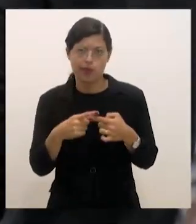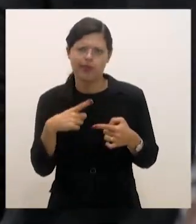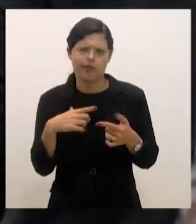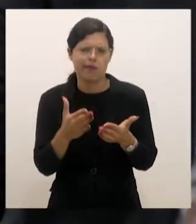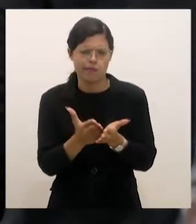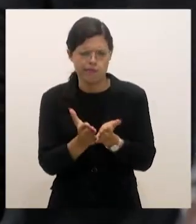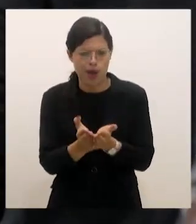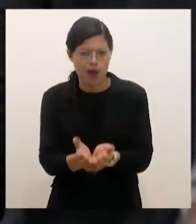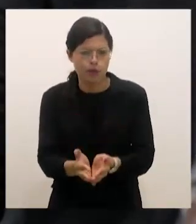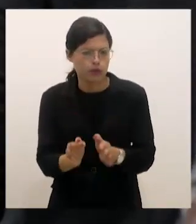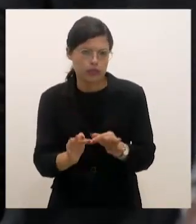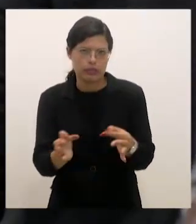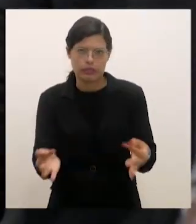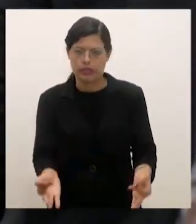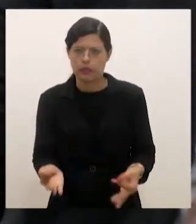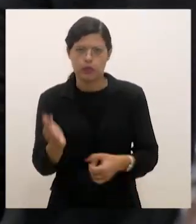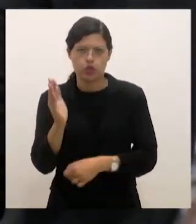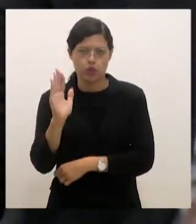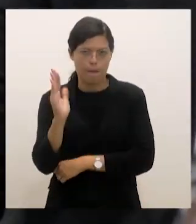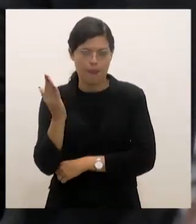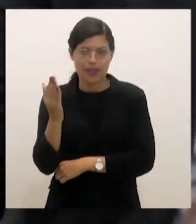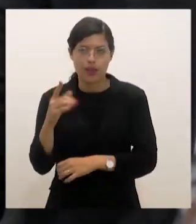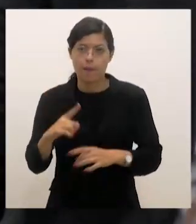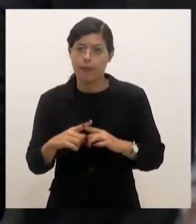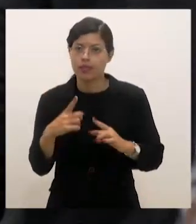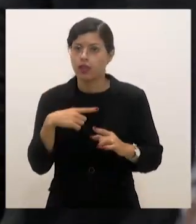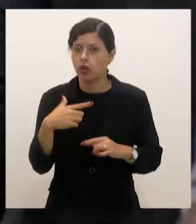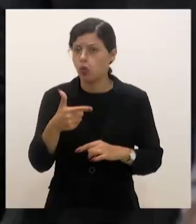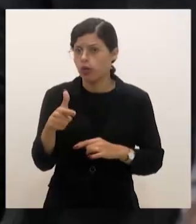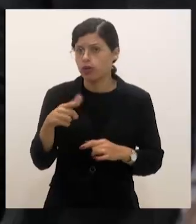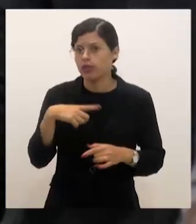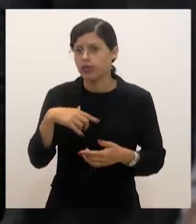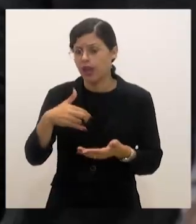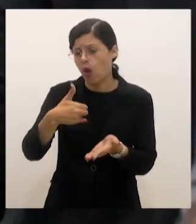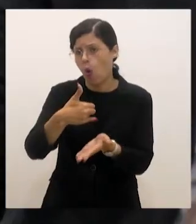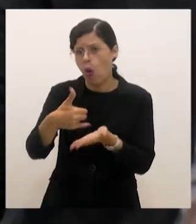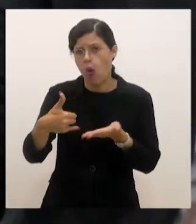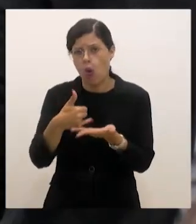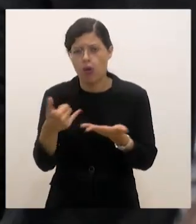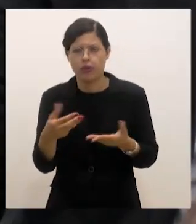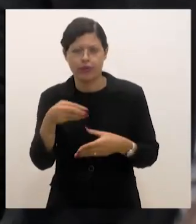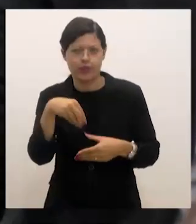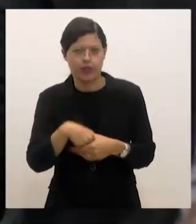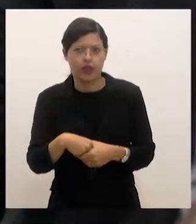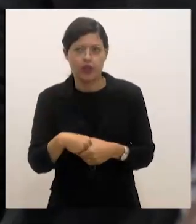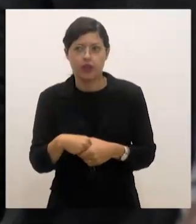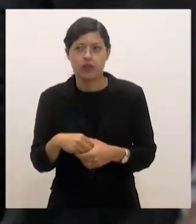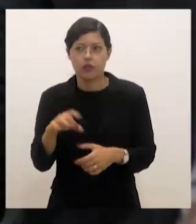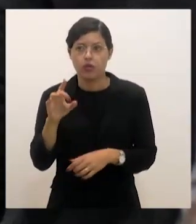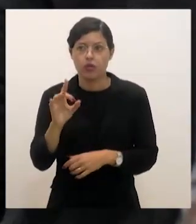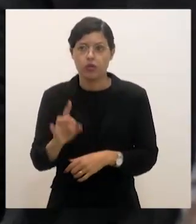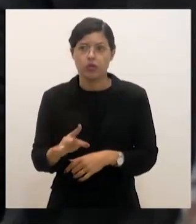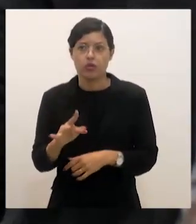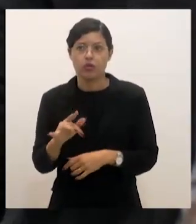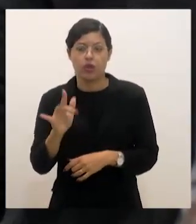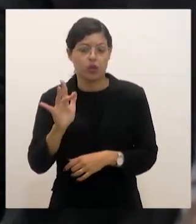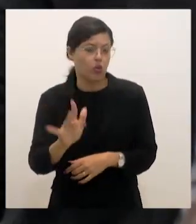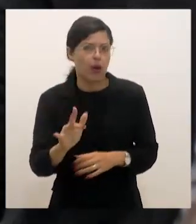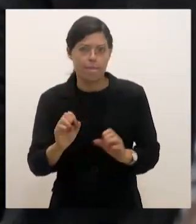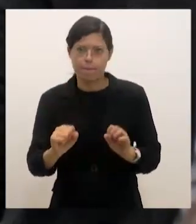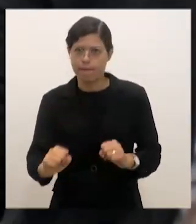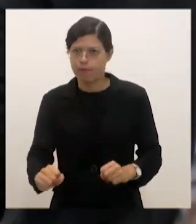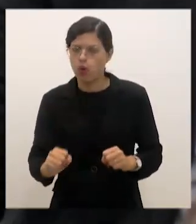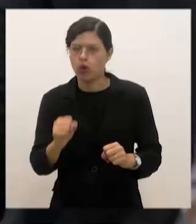simples, de madeira, mas tem outras que têm óleo dentro dela, que são embarcações que só em você mexer você pode ter uma